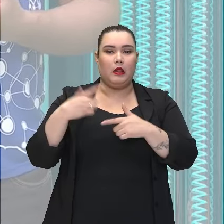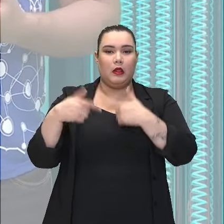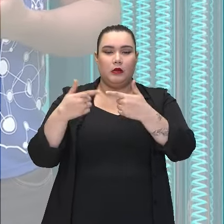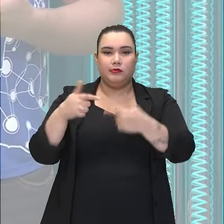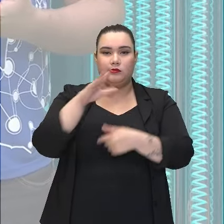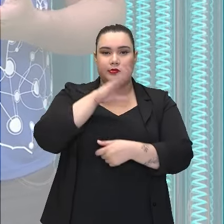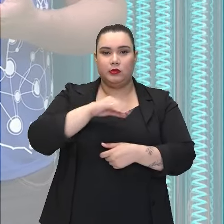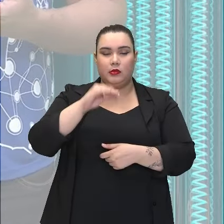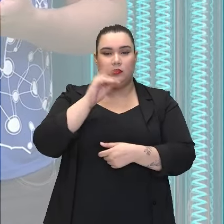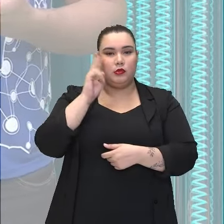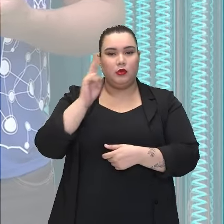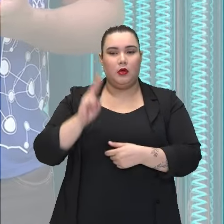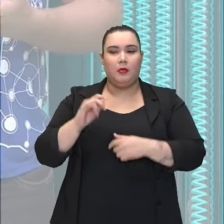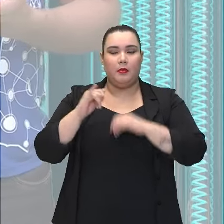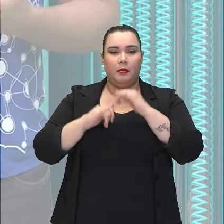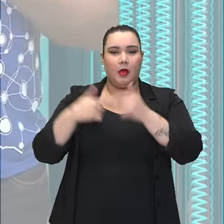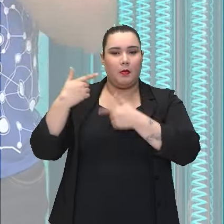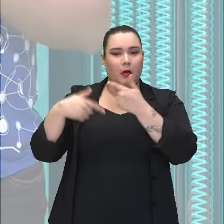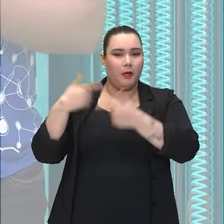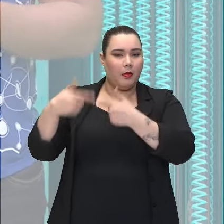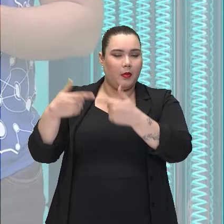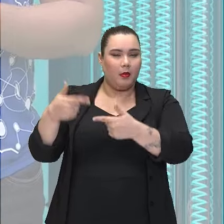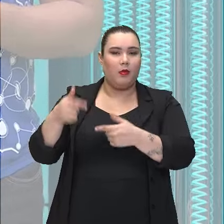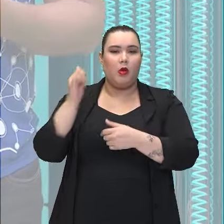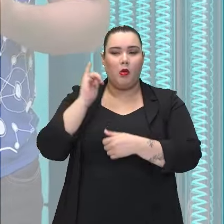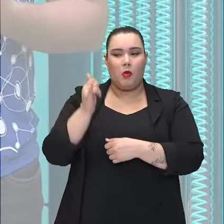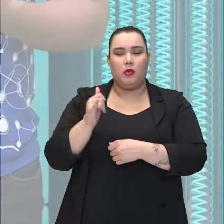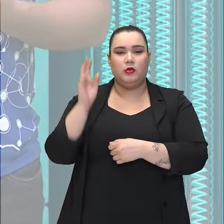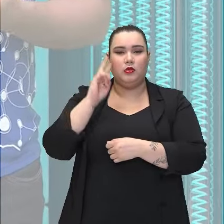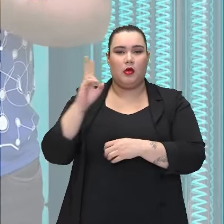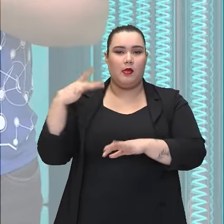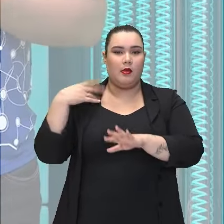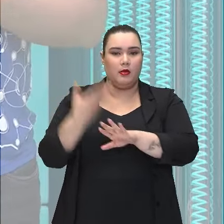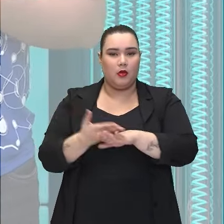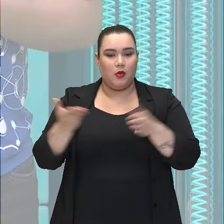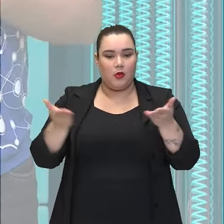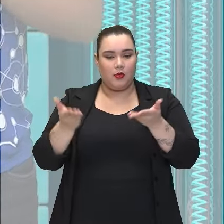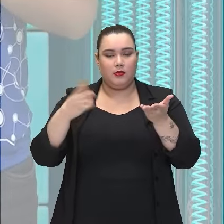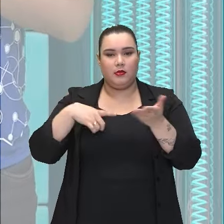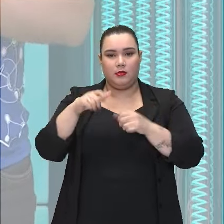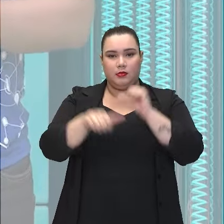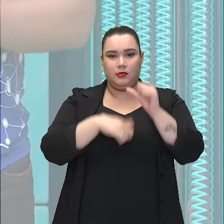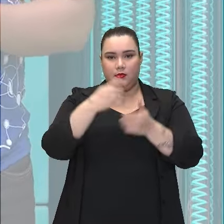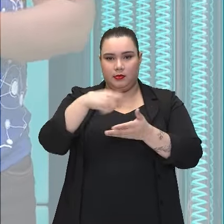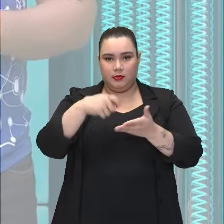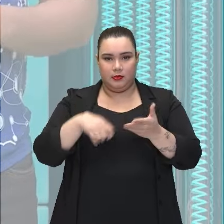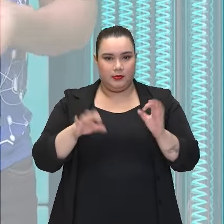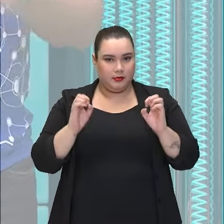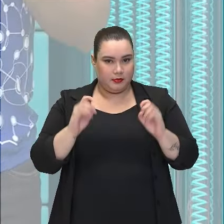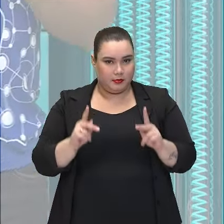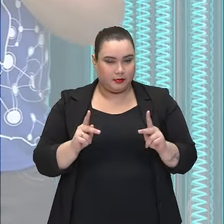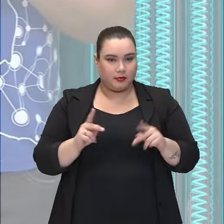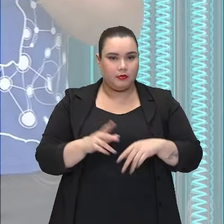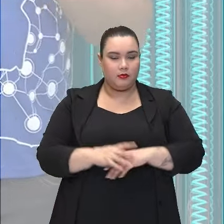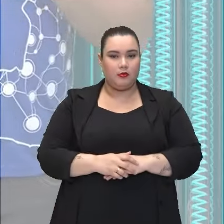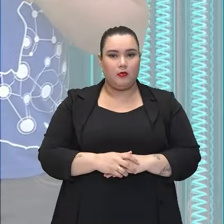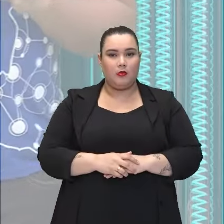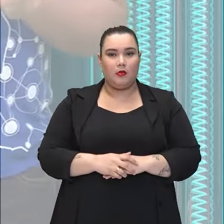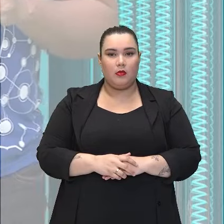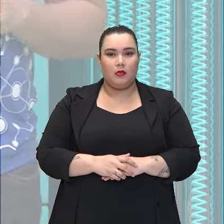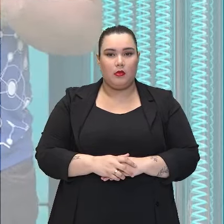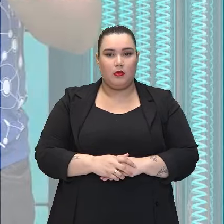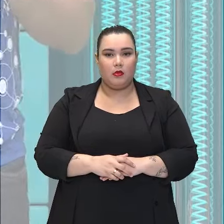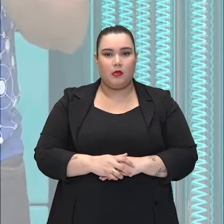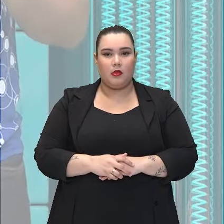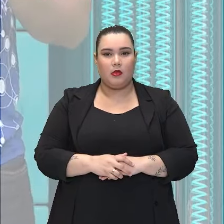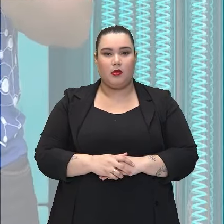contar essas histórias, ela foi passada de tempos em tempos até chegar na atualidade em que foi transcrita, certo? Já